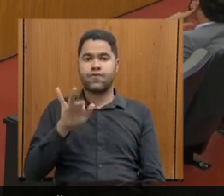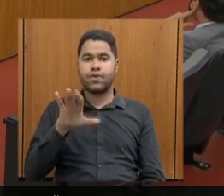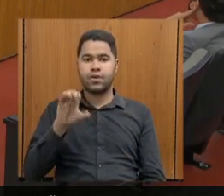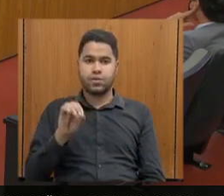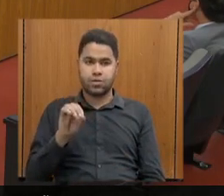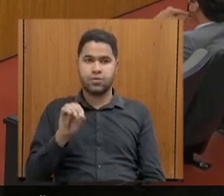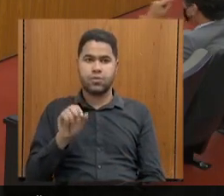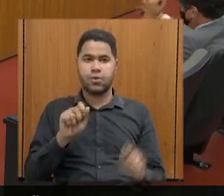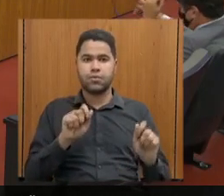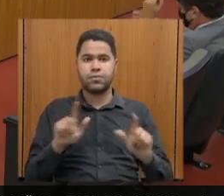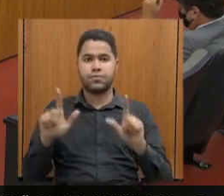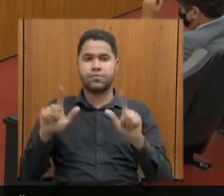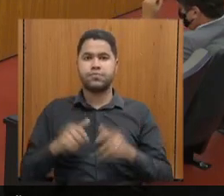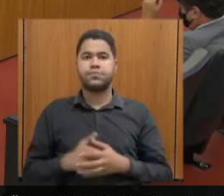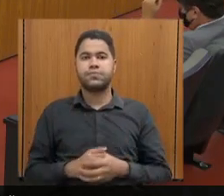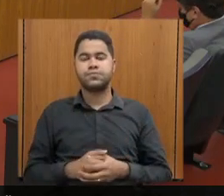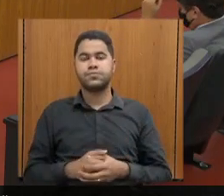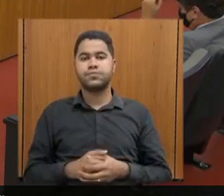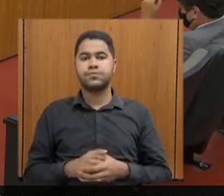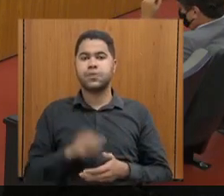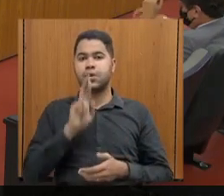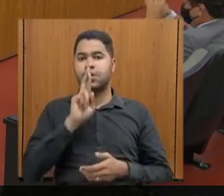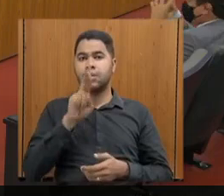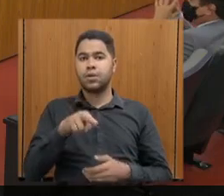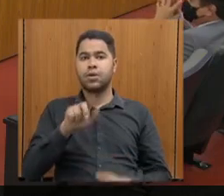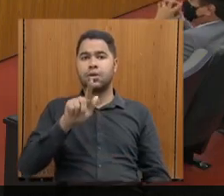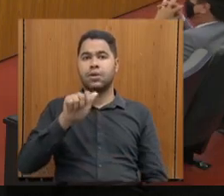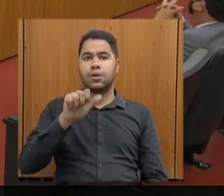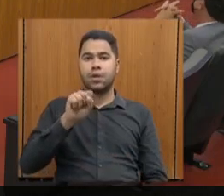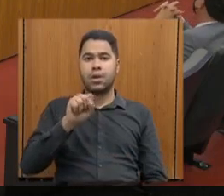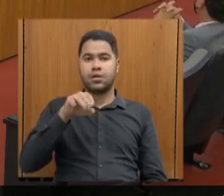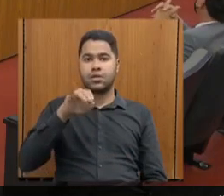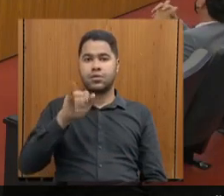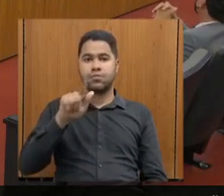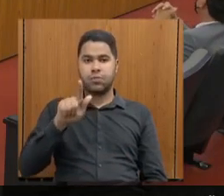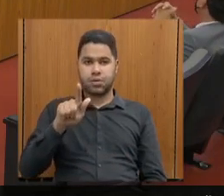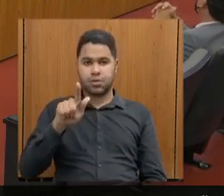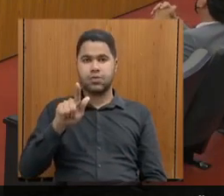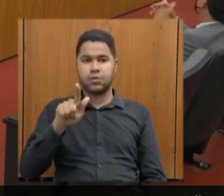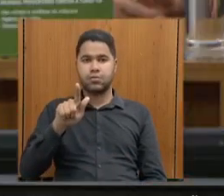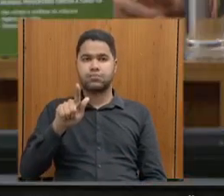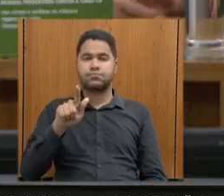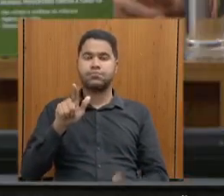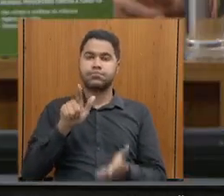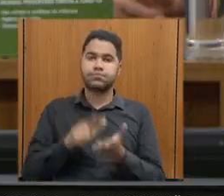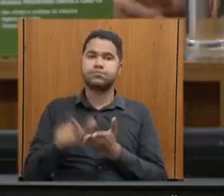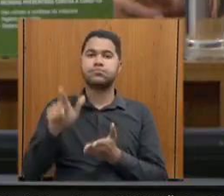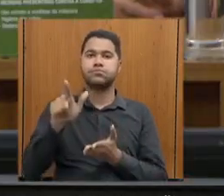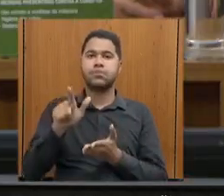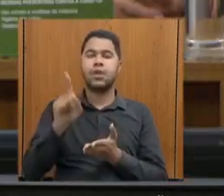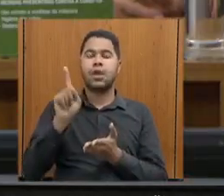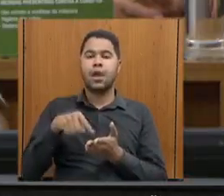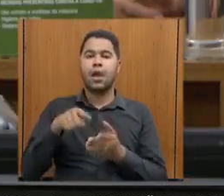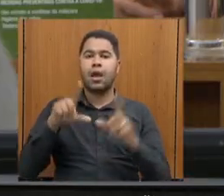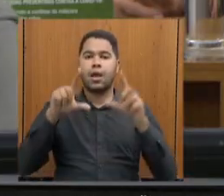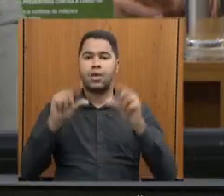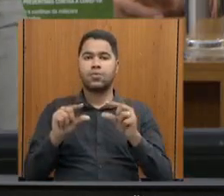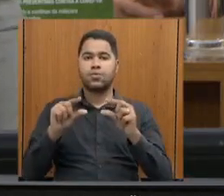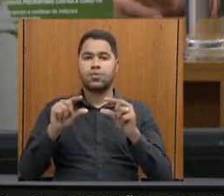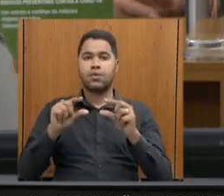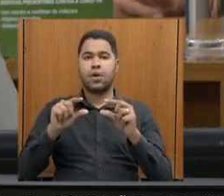favor o resultado de gasmig para passar publicado da revisão tarifária